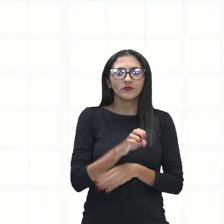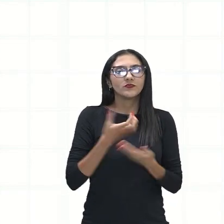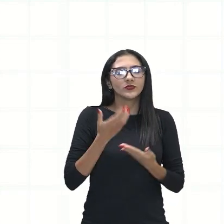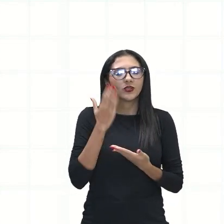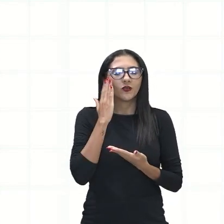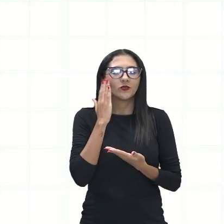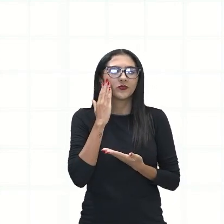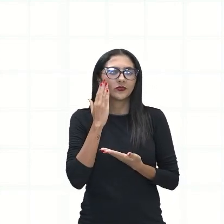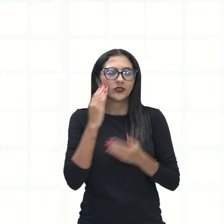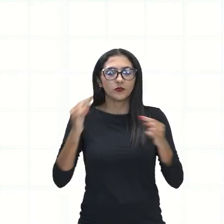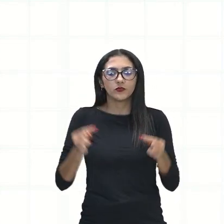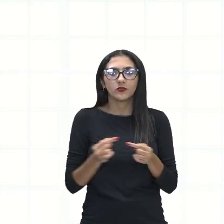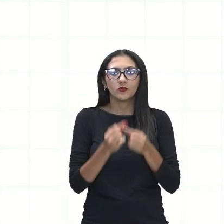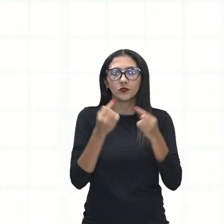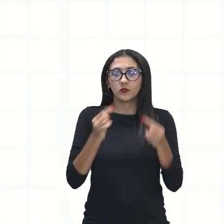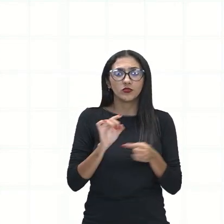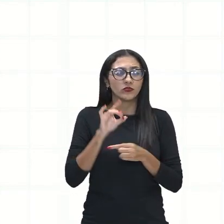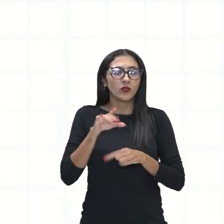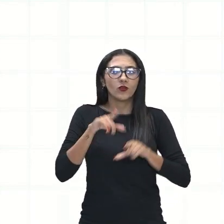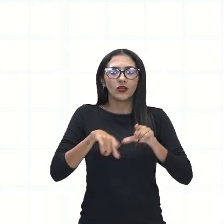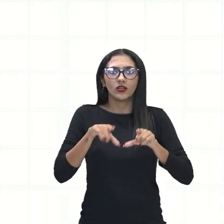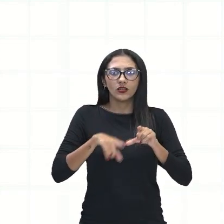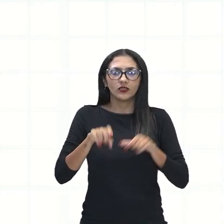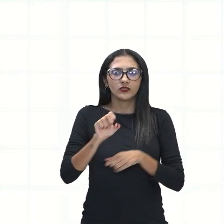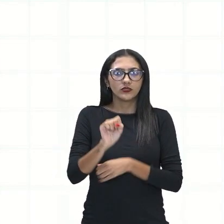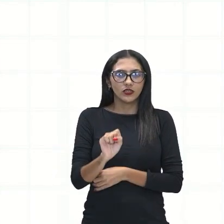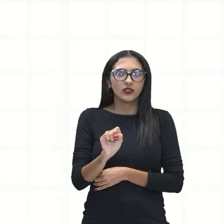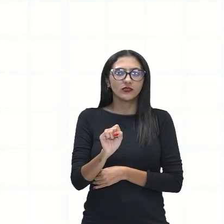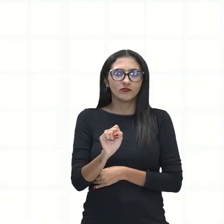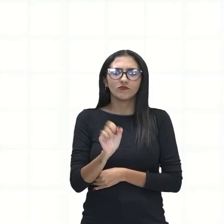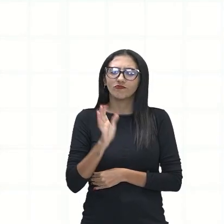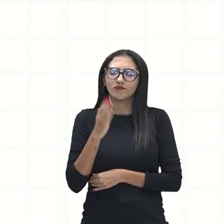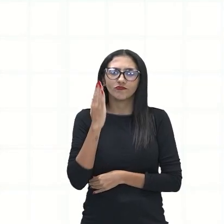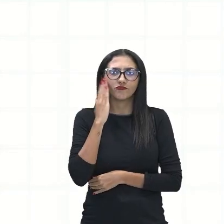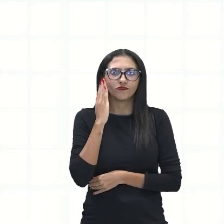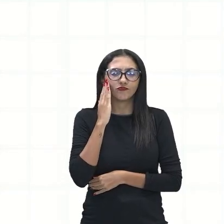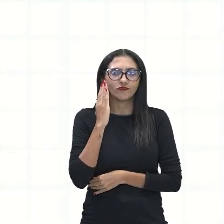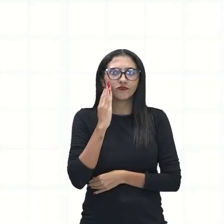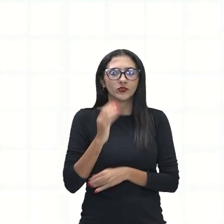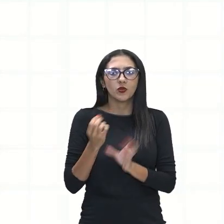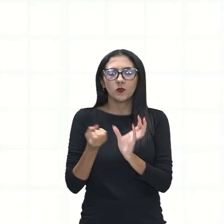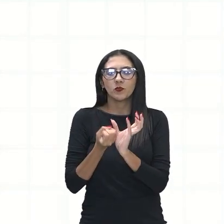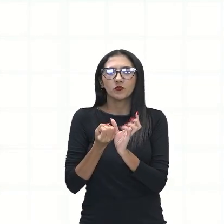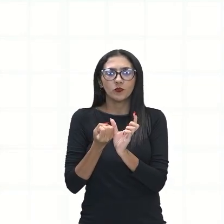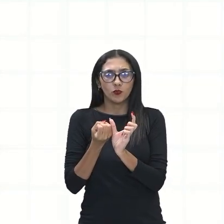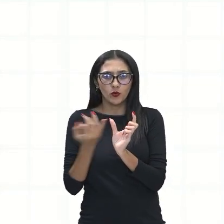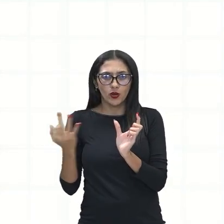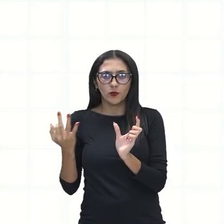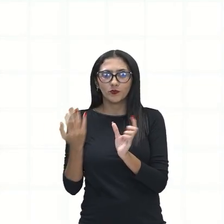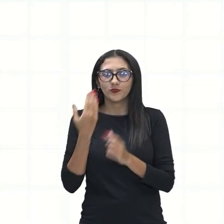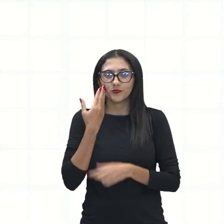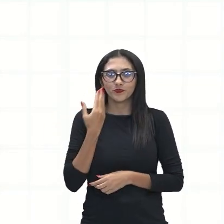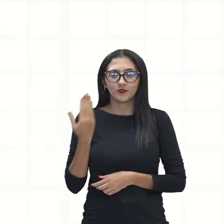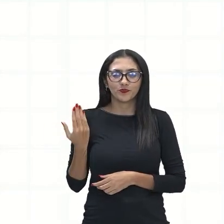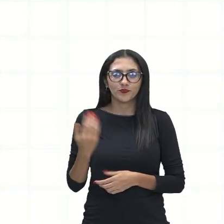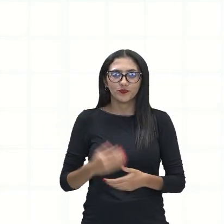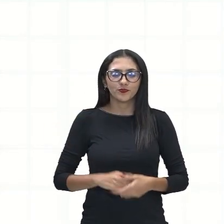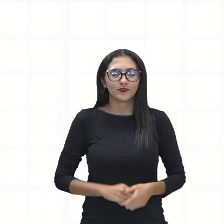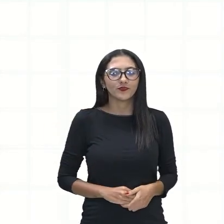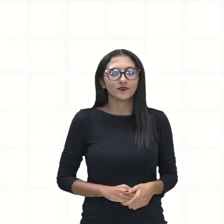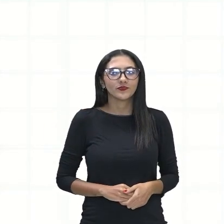automaticamente coloco apenas a letra S e já está tudo certo no plural. Então, grape,